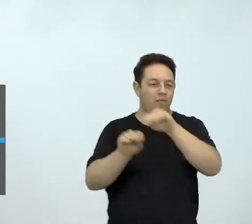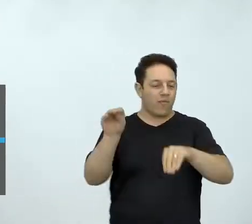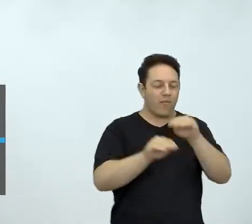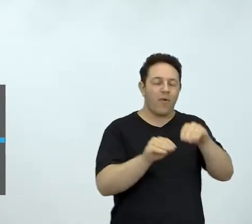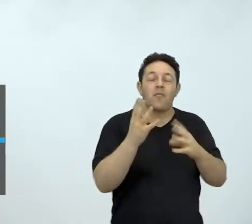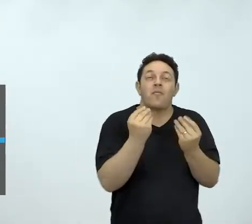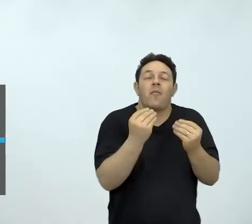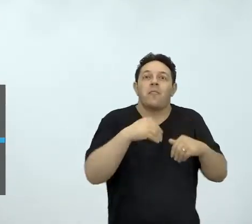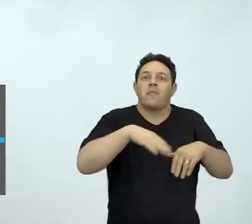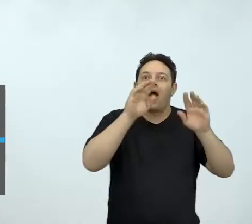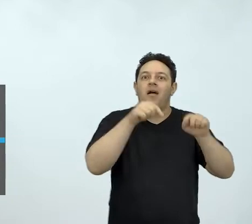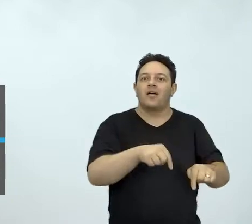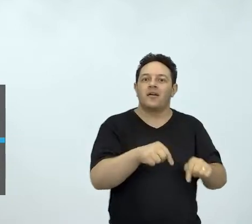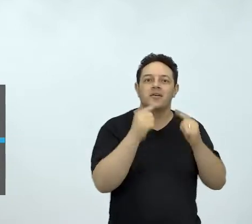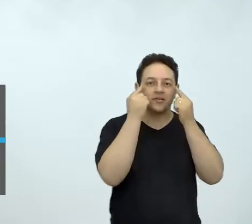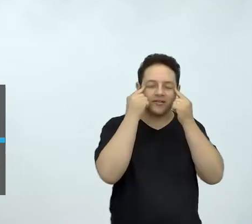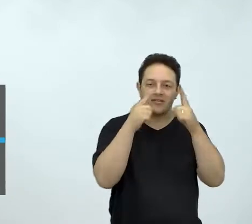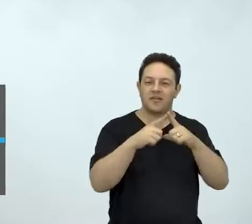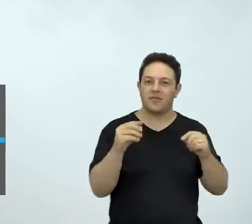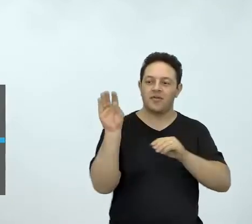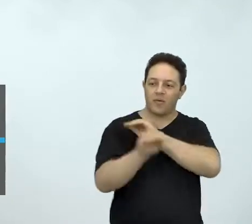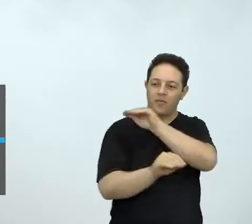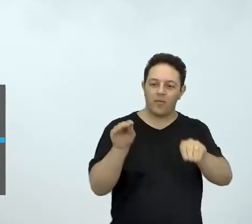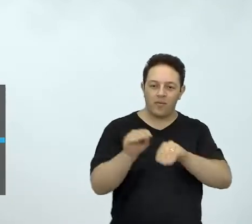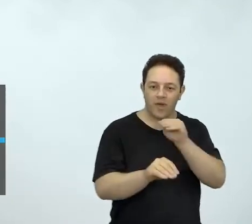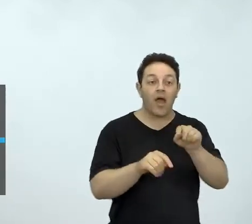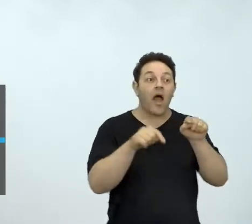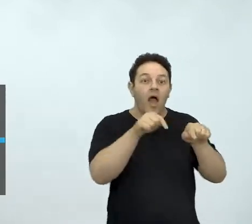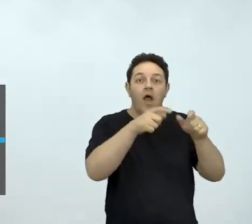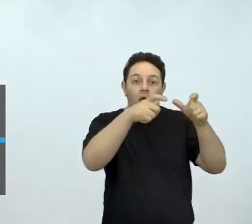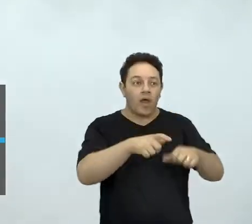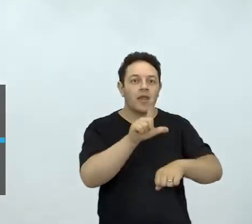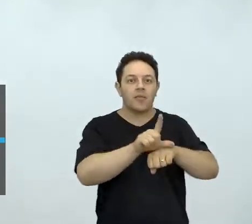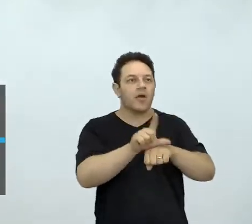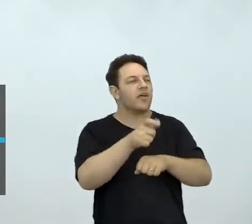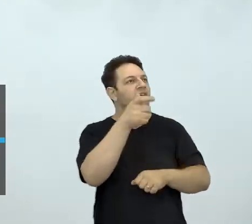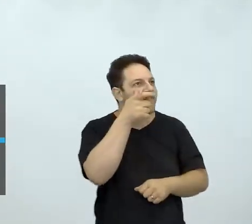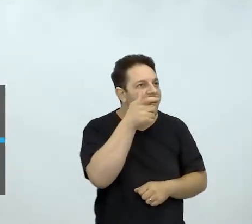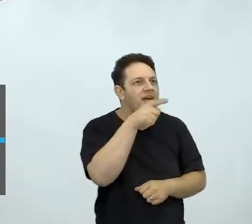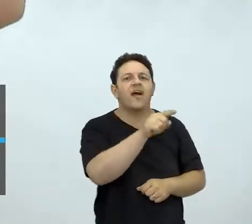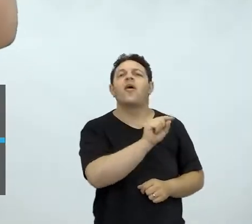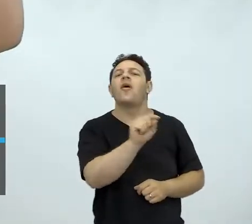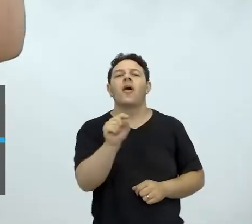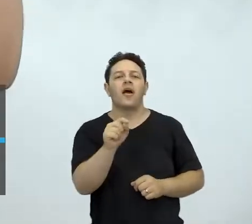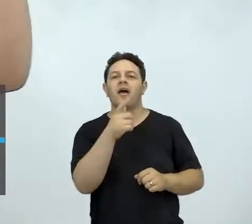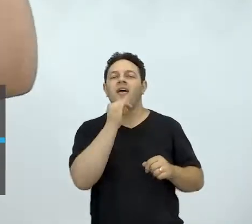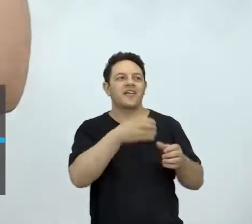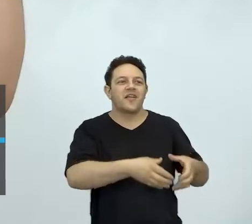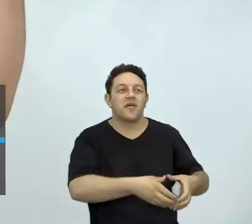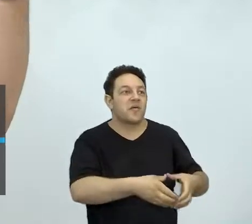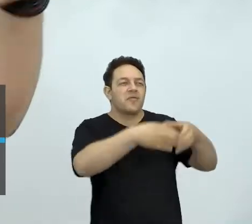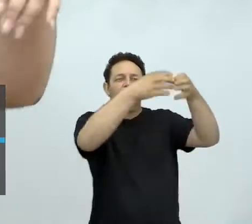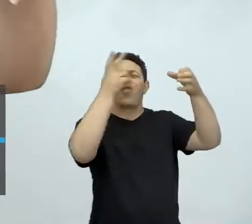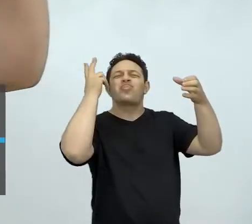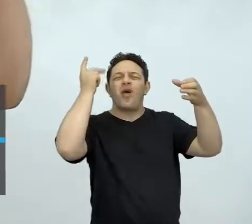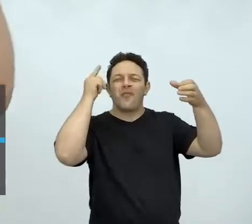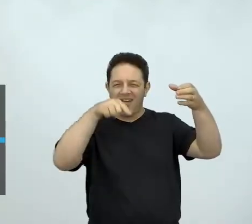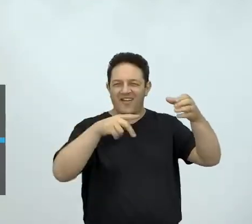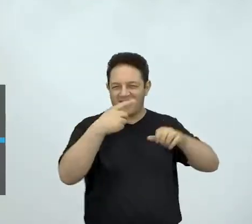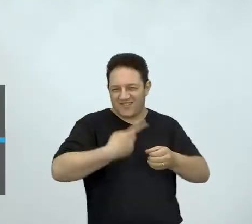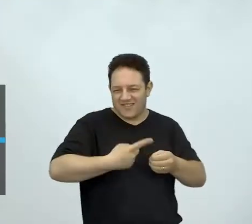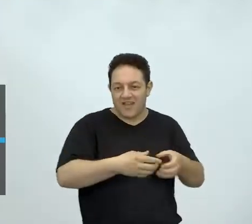se transformou. Então, quando você sabe que você chegou na Liberdade, quando você começa a ver que, ao invés de postes convencionais, você